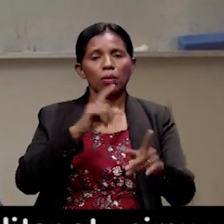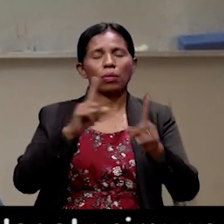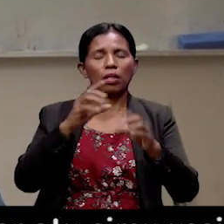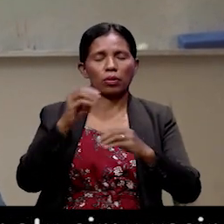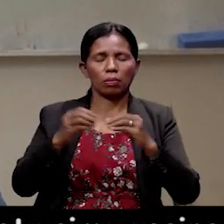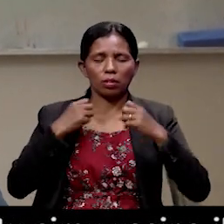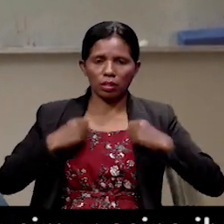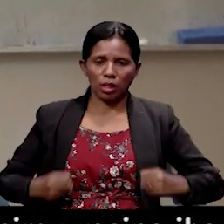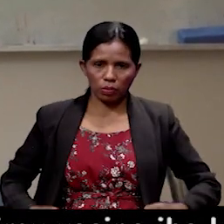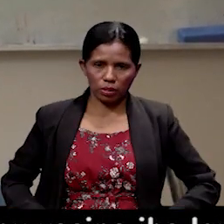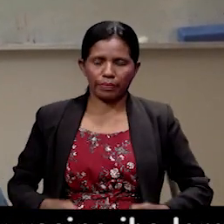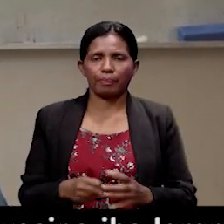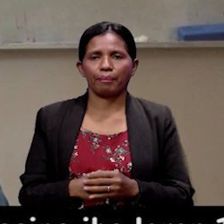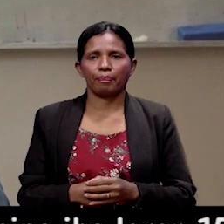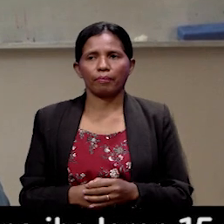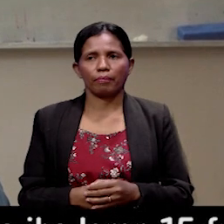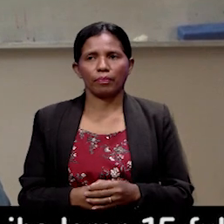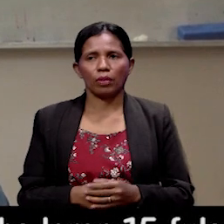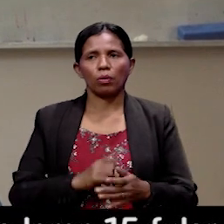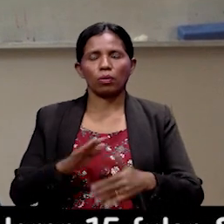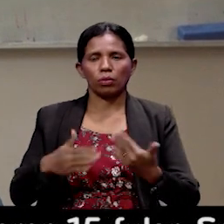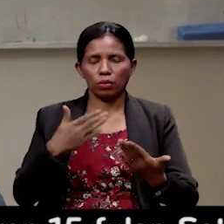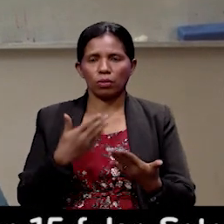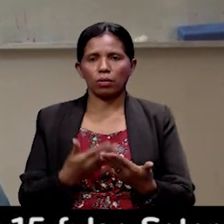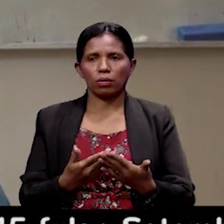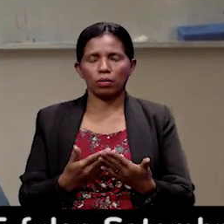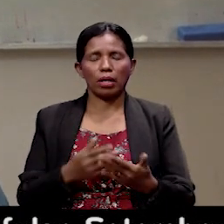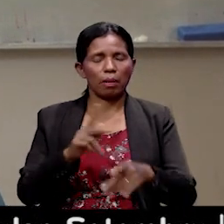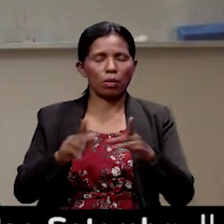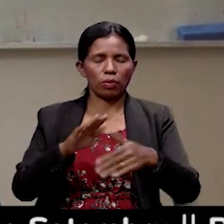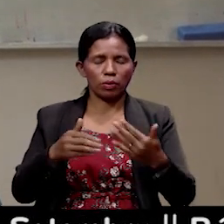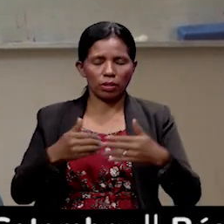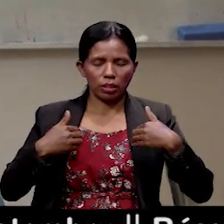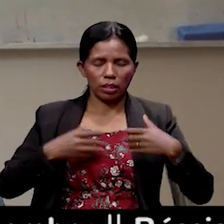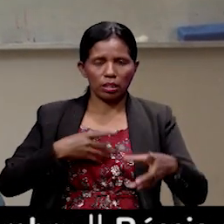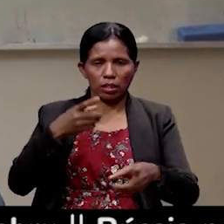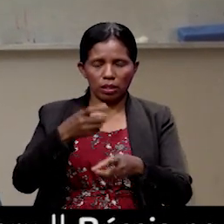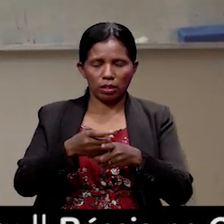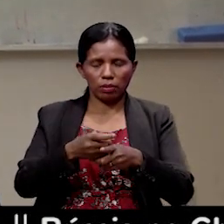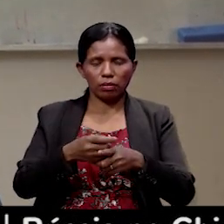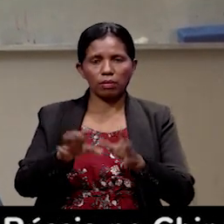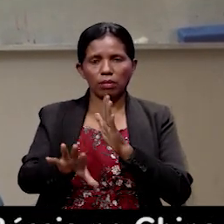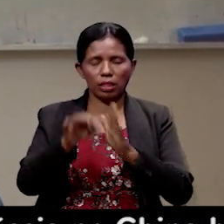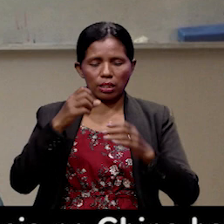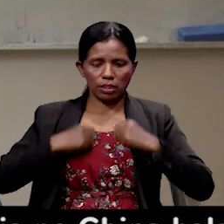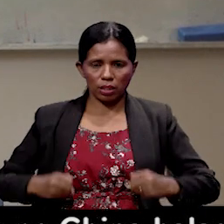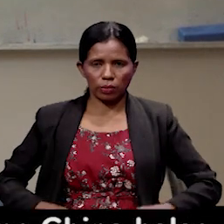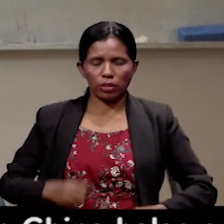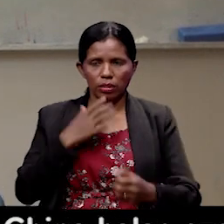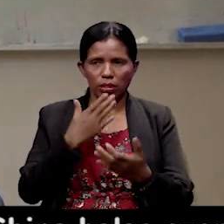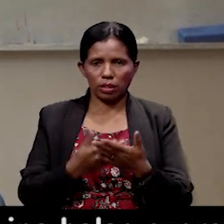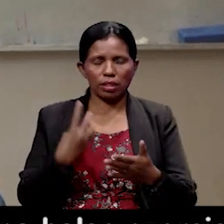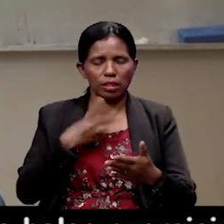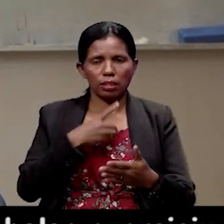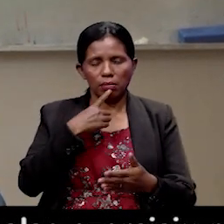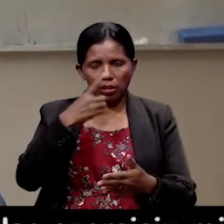saúde, saúde. Cata com todo, se der um todo e direito a ter saúde dia. Mais bem, estamos tem que até